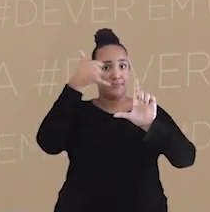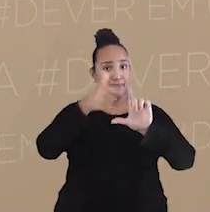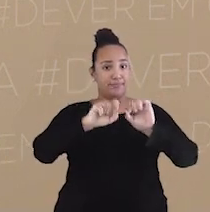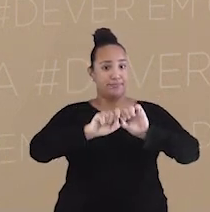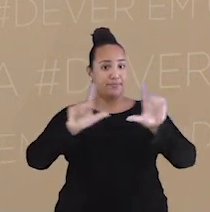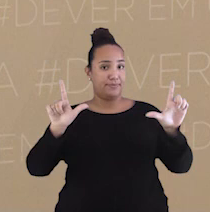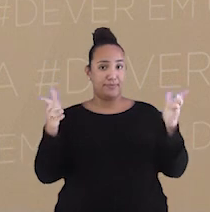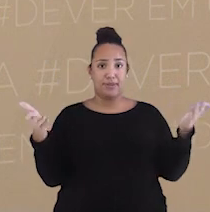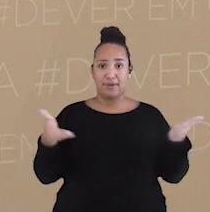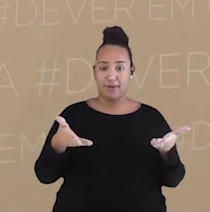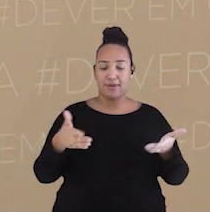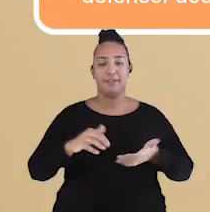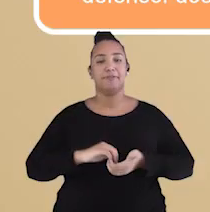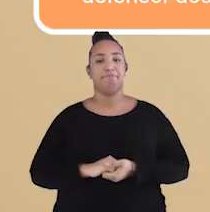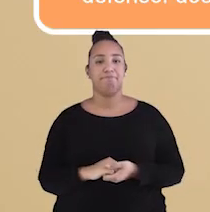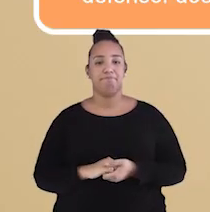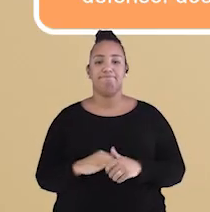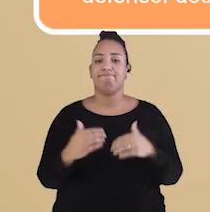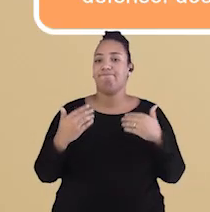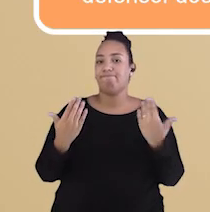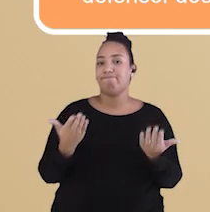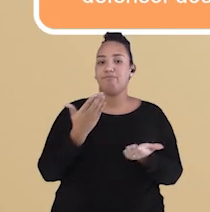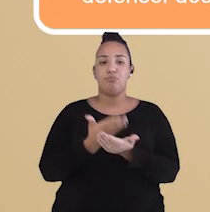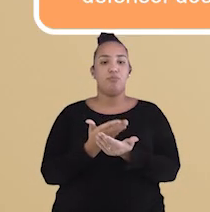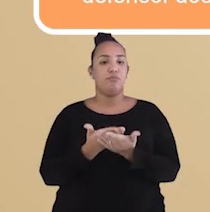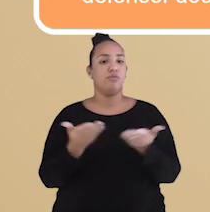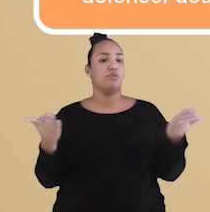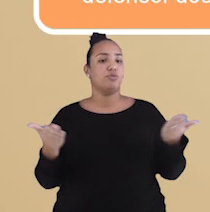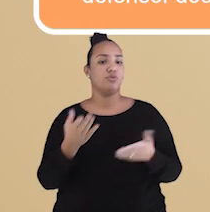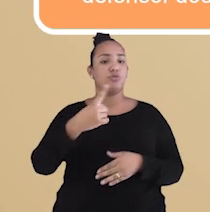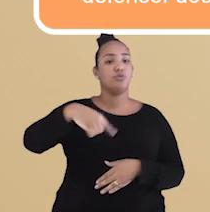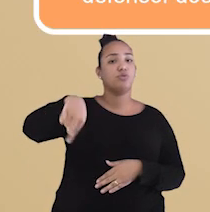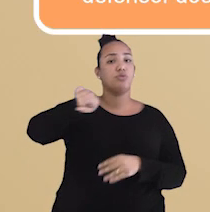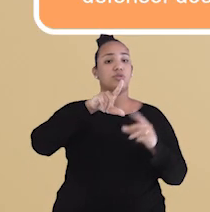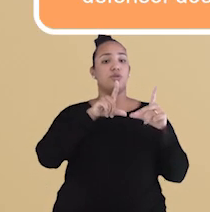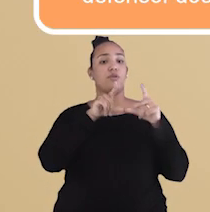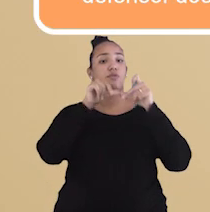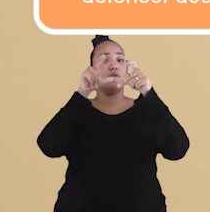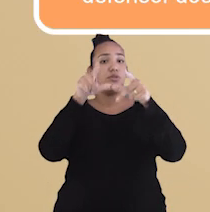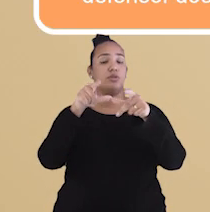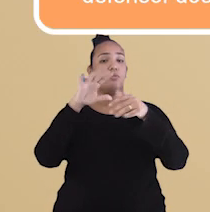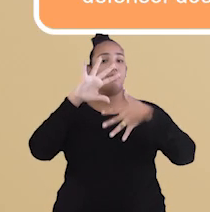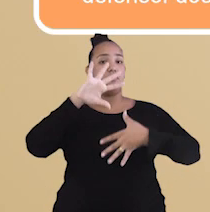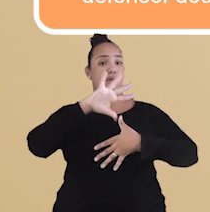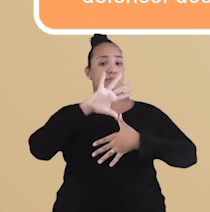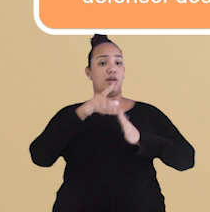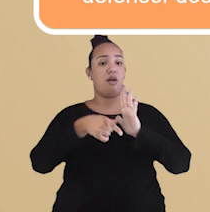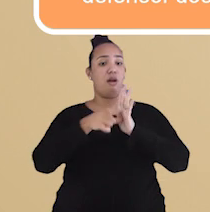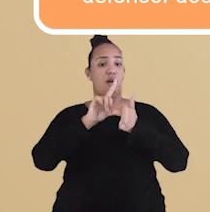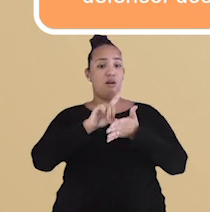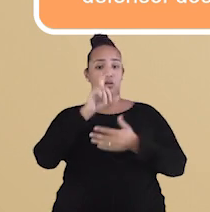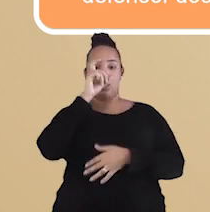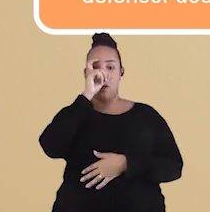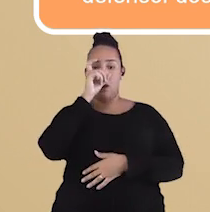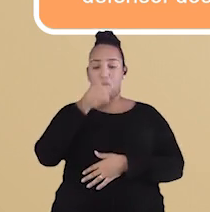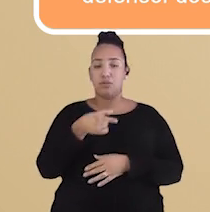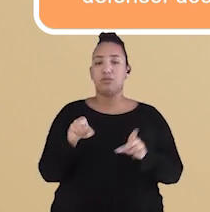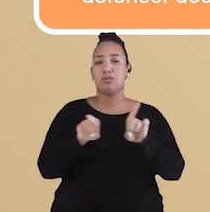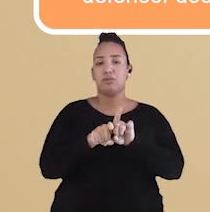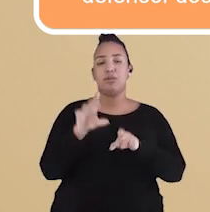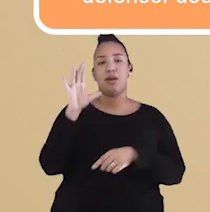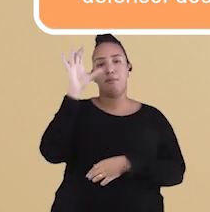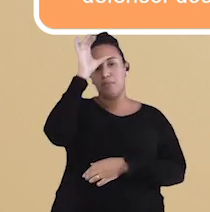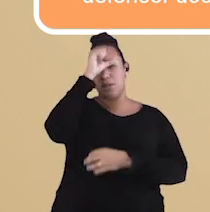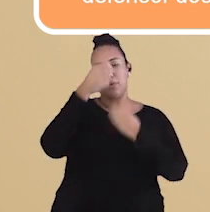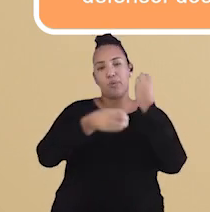está aparecendo aqui na tela. Galerinha, nossa aula de hoje nós viajamos para a América pré-colombiana e vimos como eram divididas